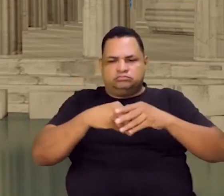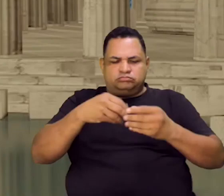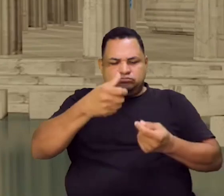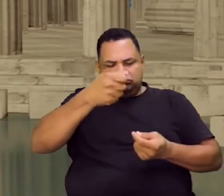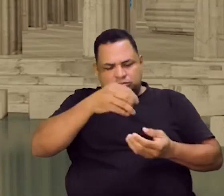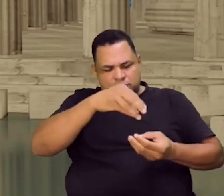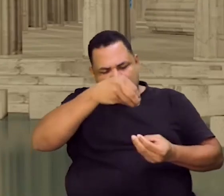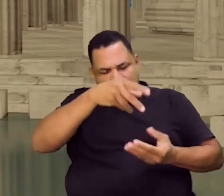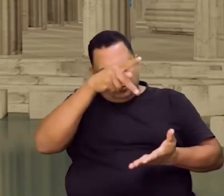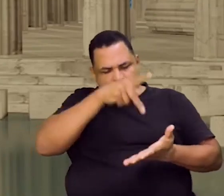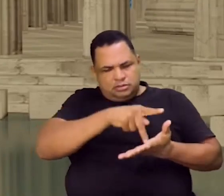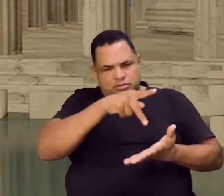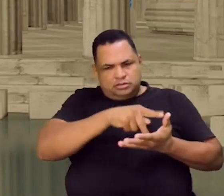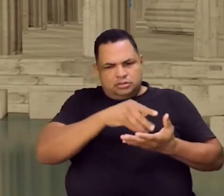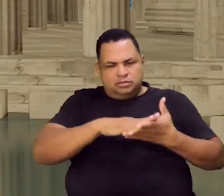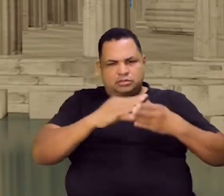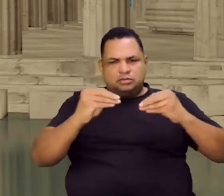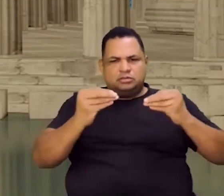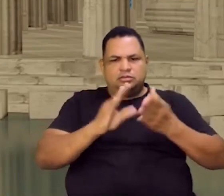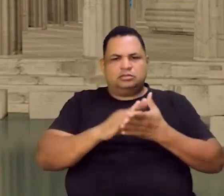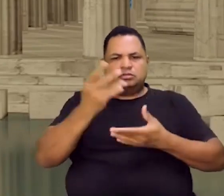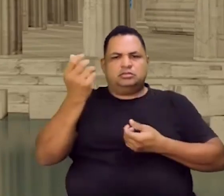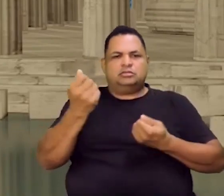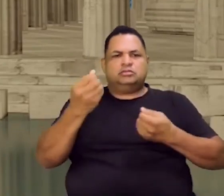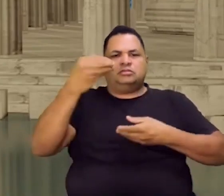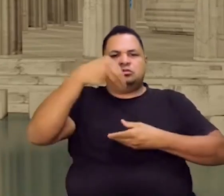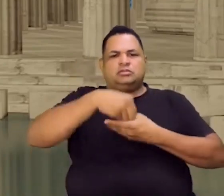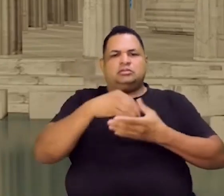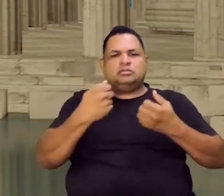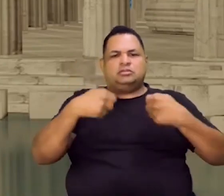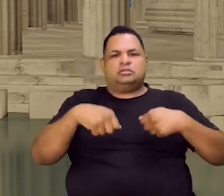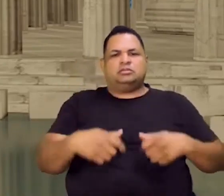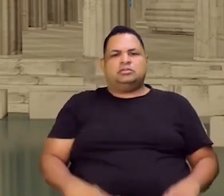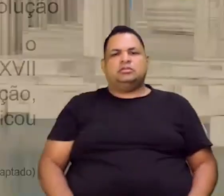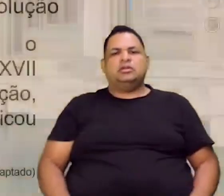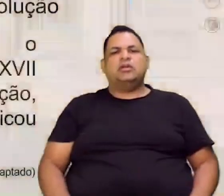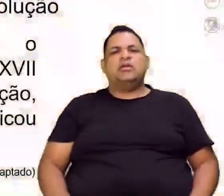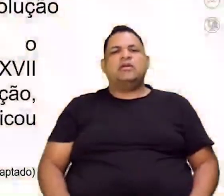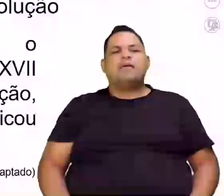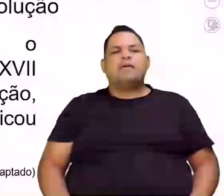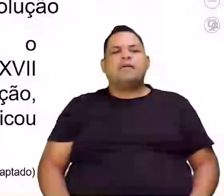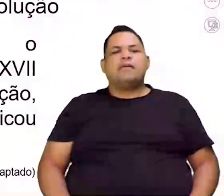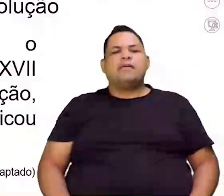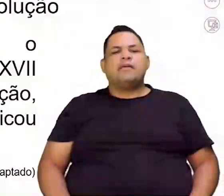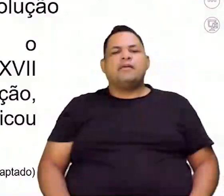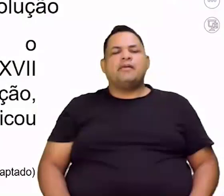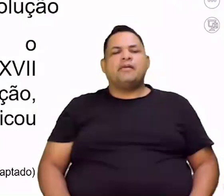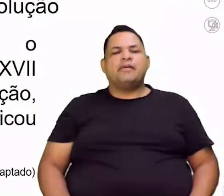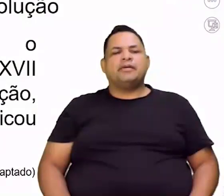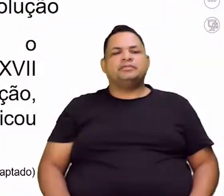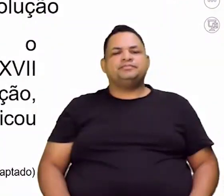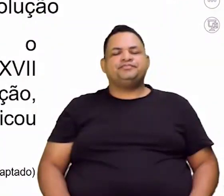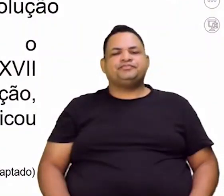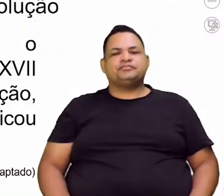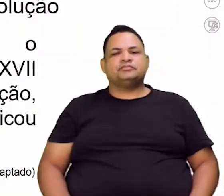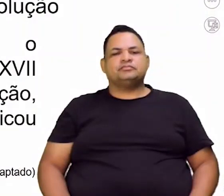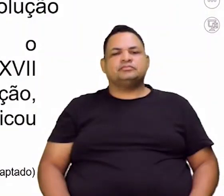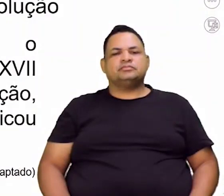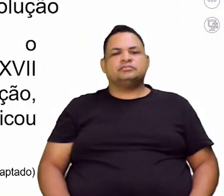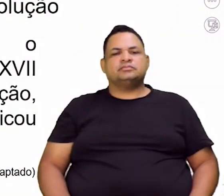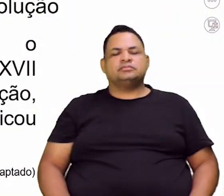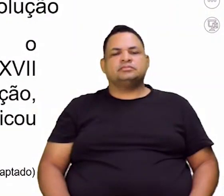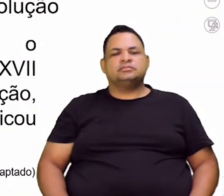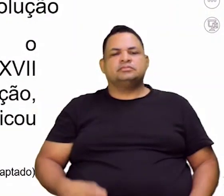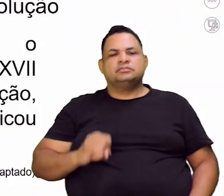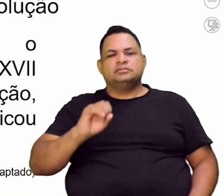é real. Então ela nessa perspectiva, ok? Continuando, olha lá. Olha só que legal, gente. Ó, se falando